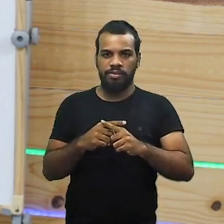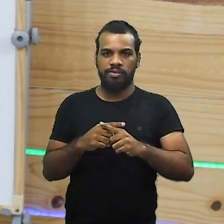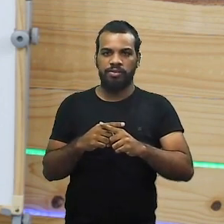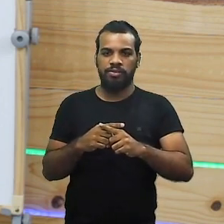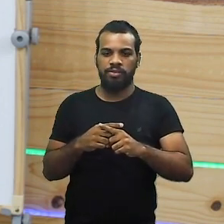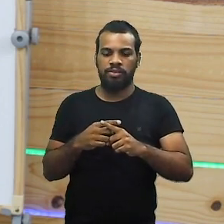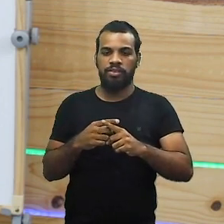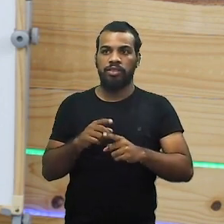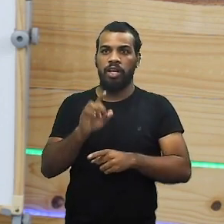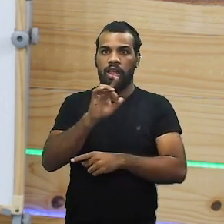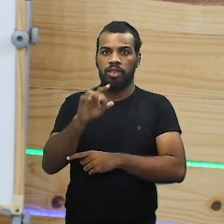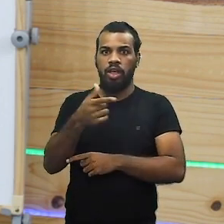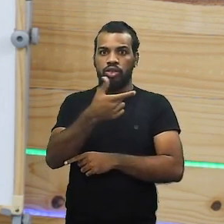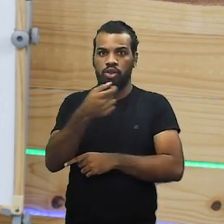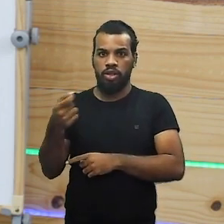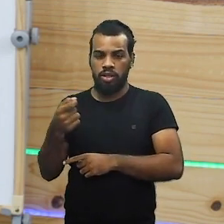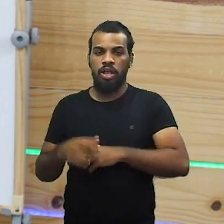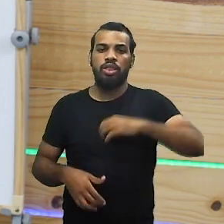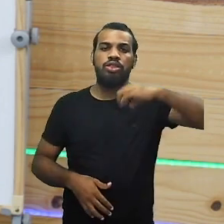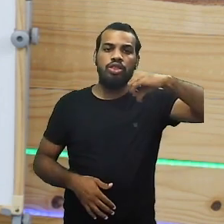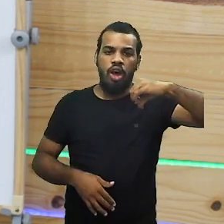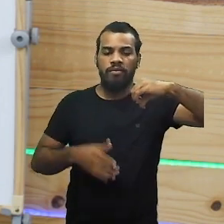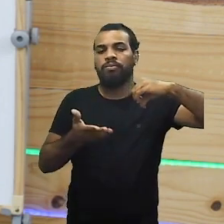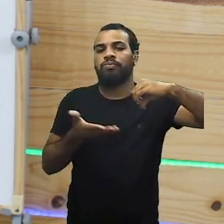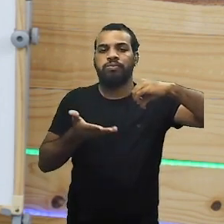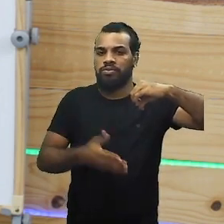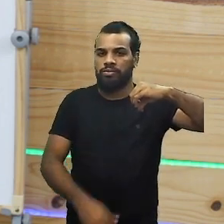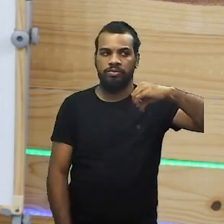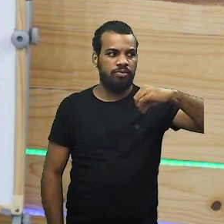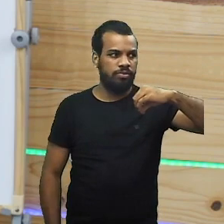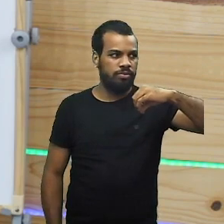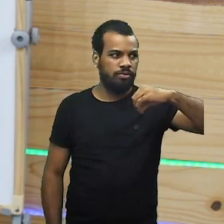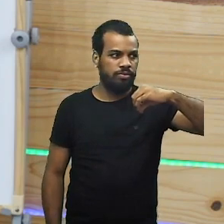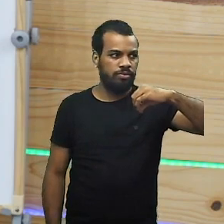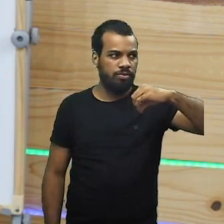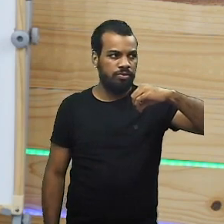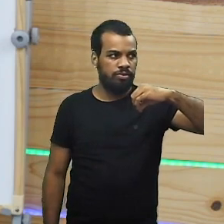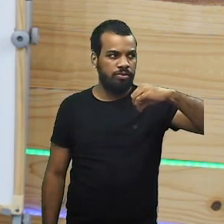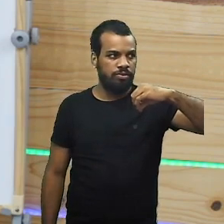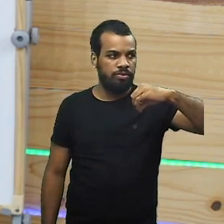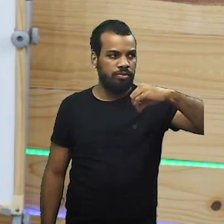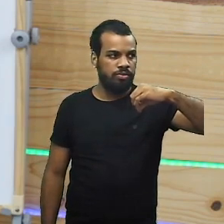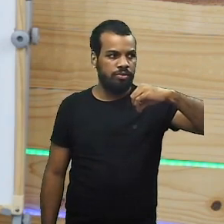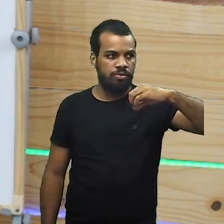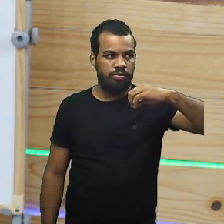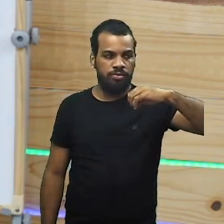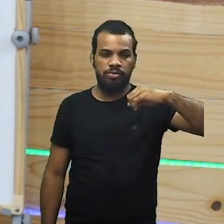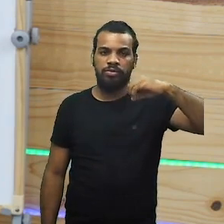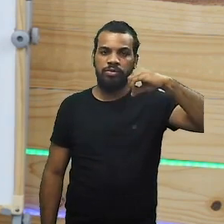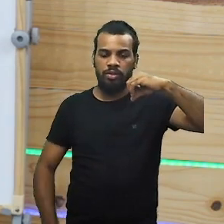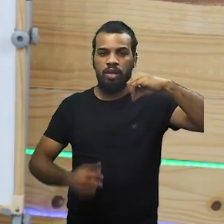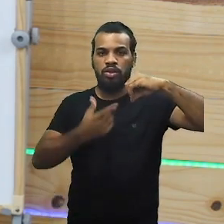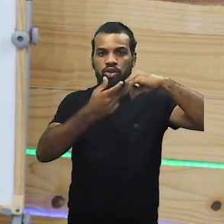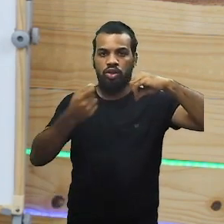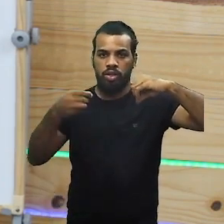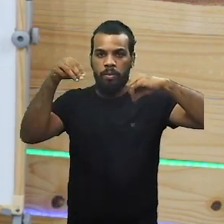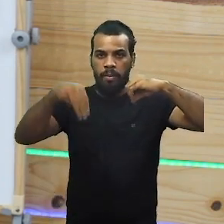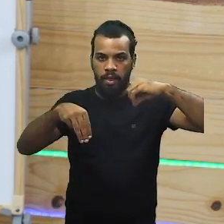vale 200, 9 vale quanto? Olha, se uma unidade de medida vale 200